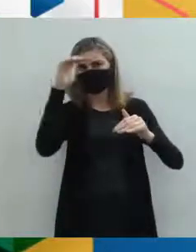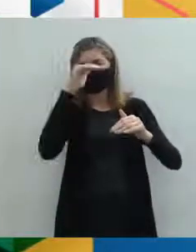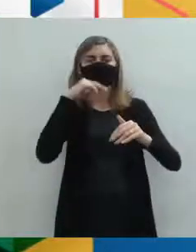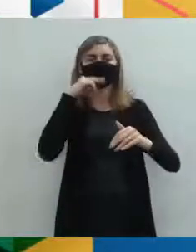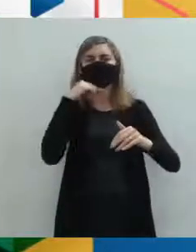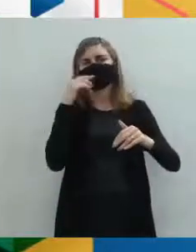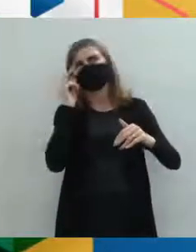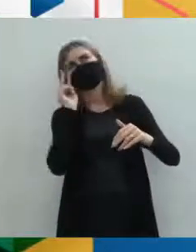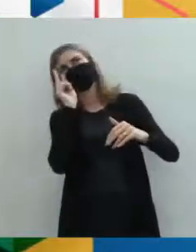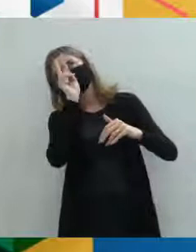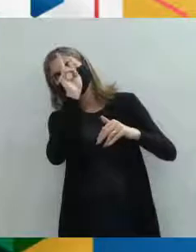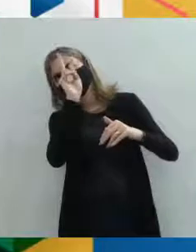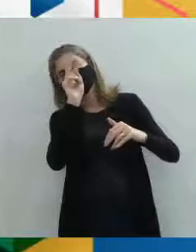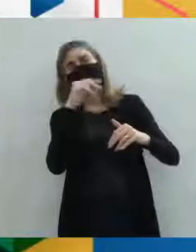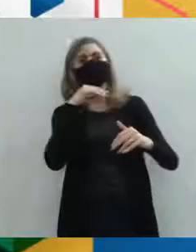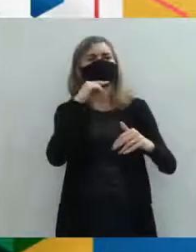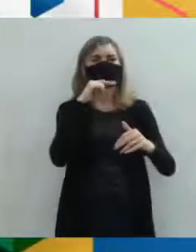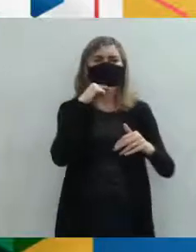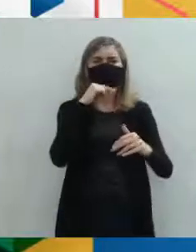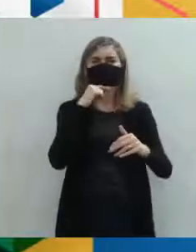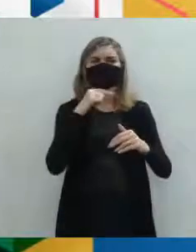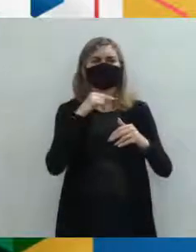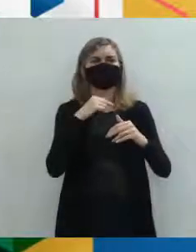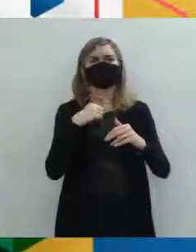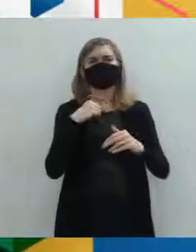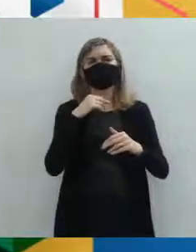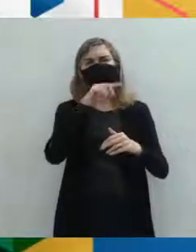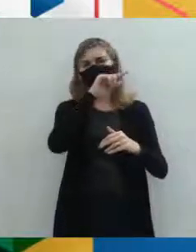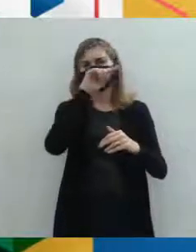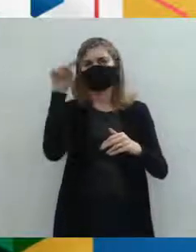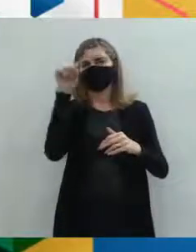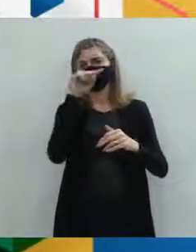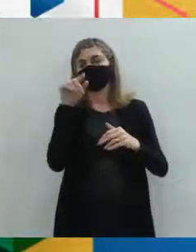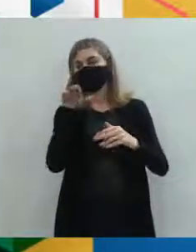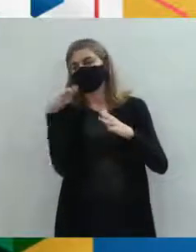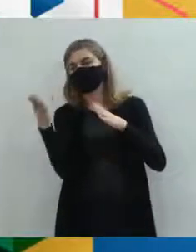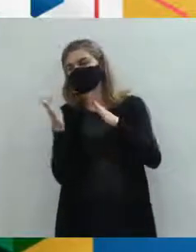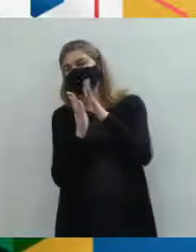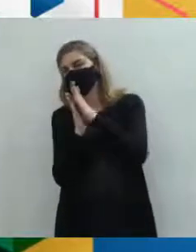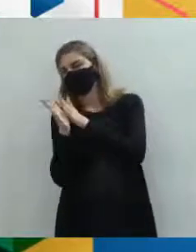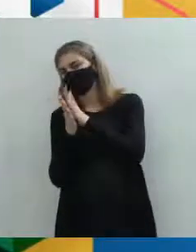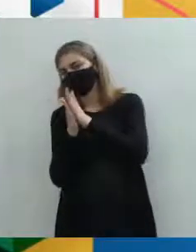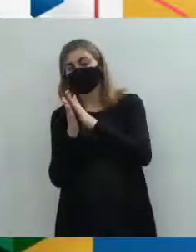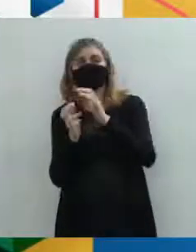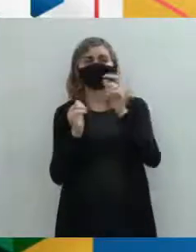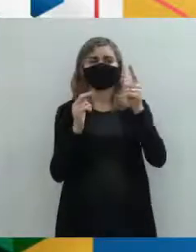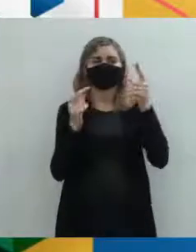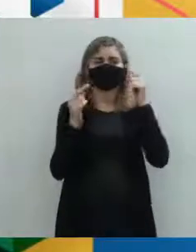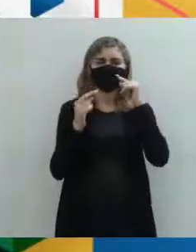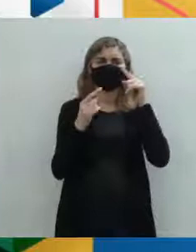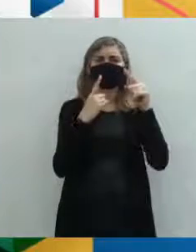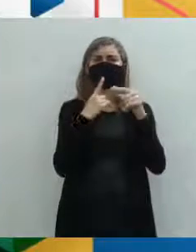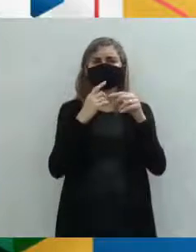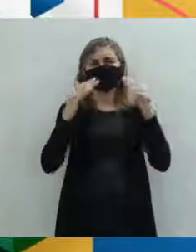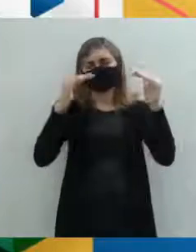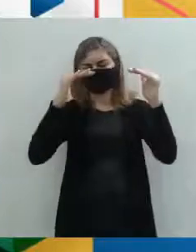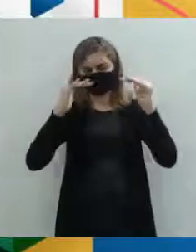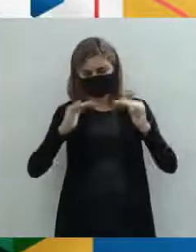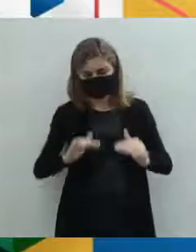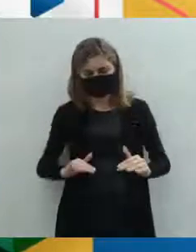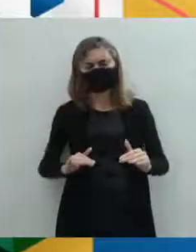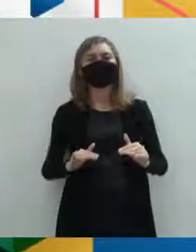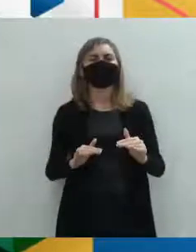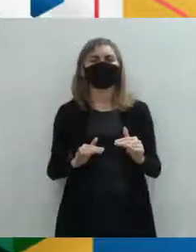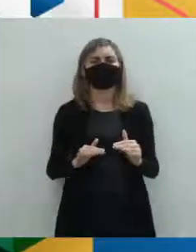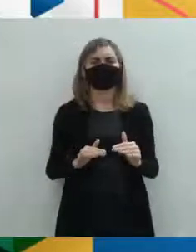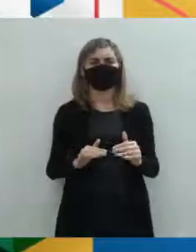horizonte, a verde cruzando com a vermelha, você vê as laterais da caixa. E se a linha vertical estiver abaixo da